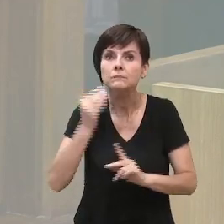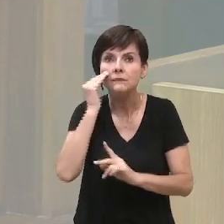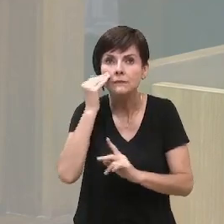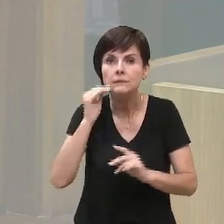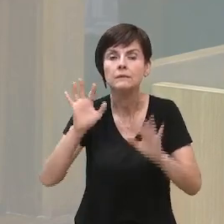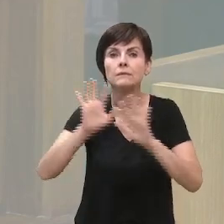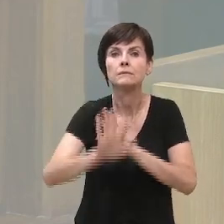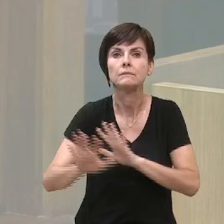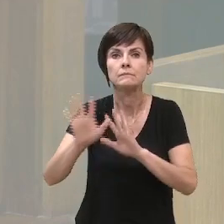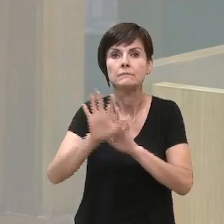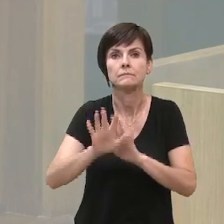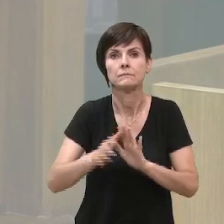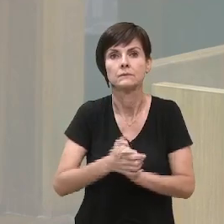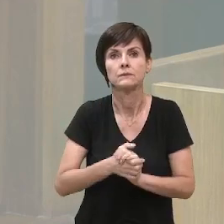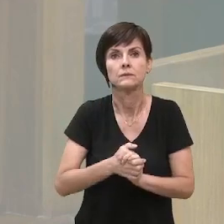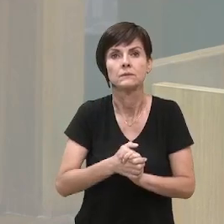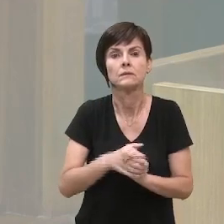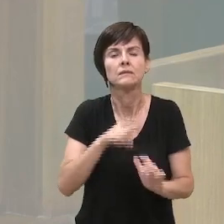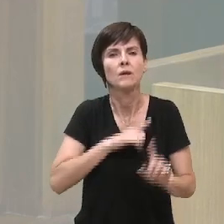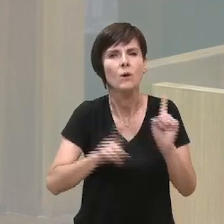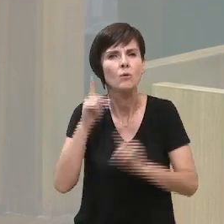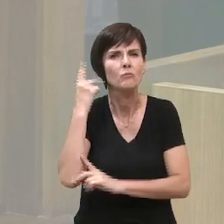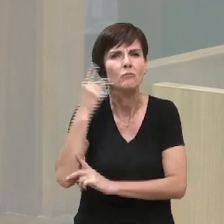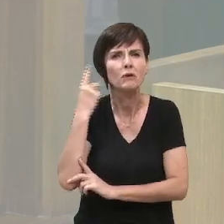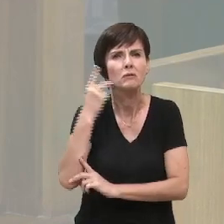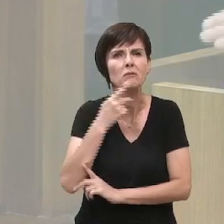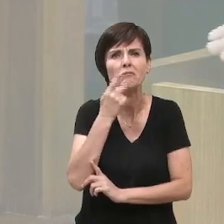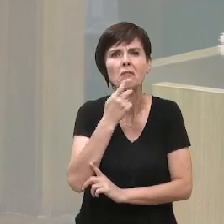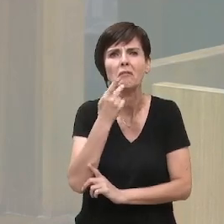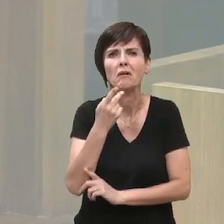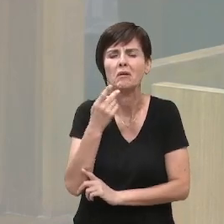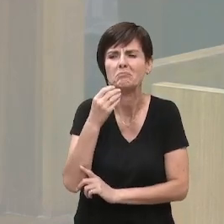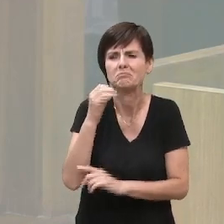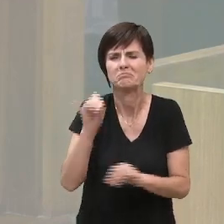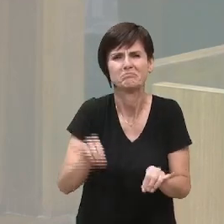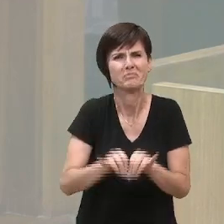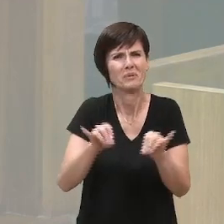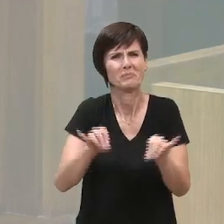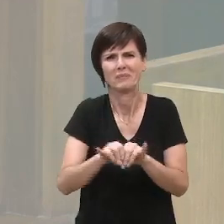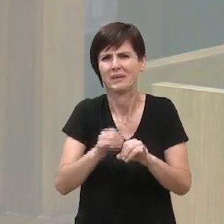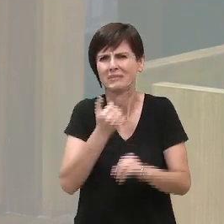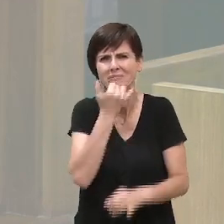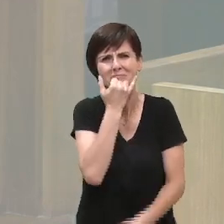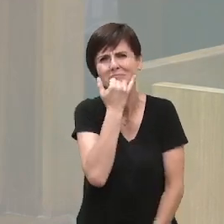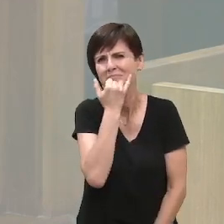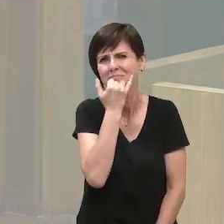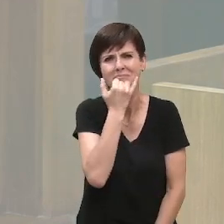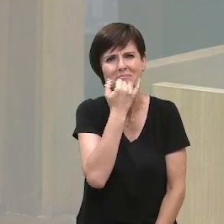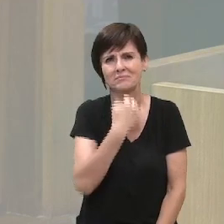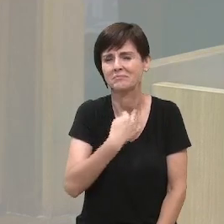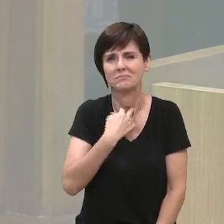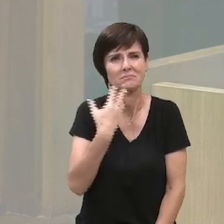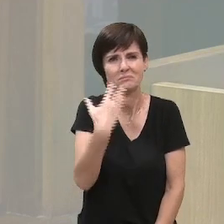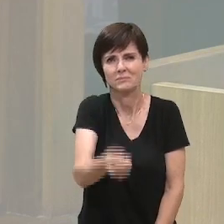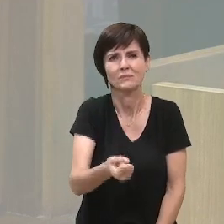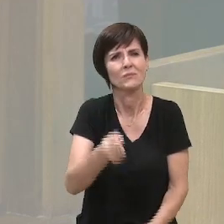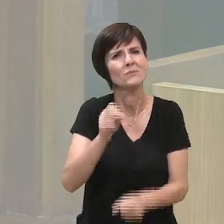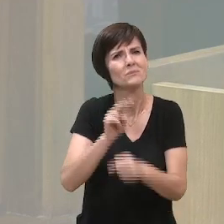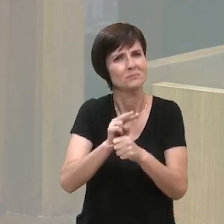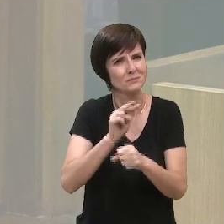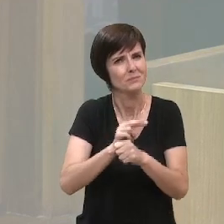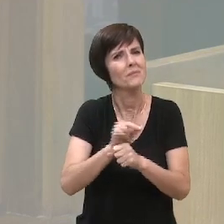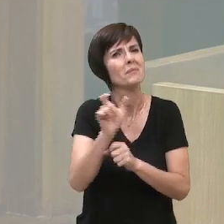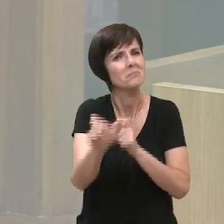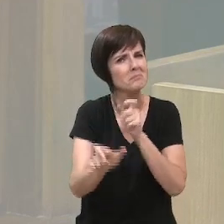Agora, vem vereador aqui no microfone falar besteira, aí não dá para admitir. Vamos ter cuidado, né, com as